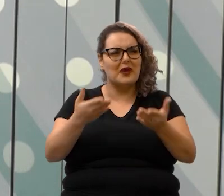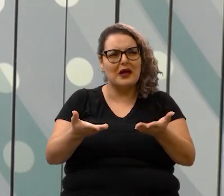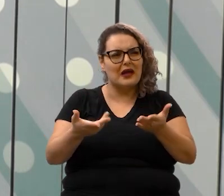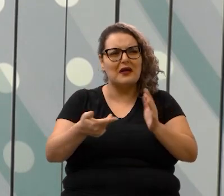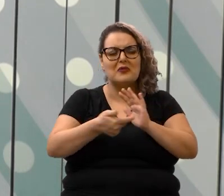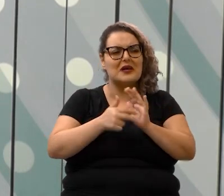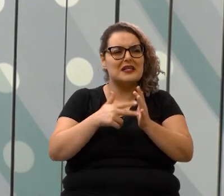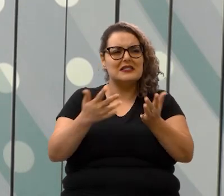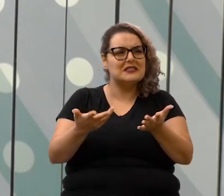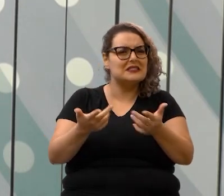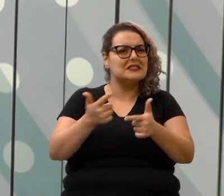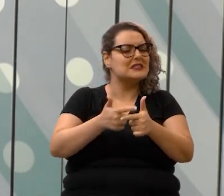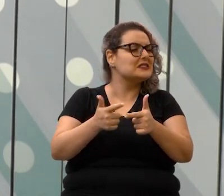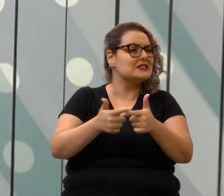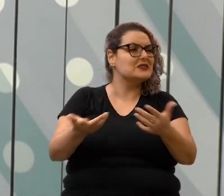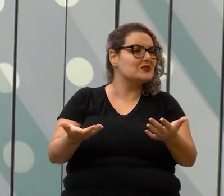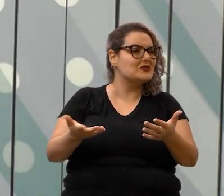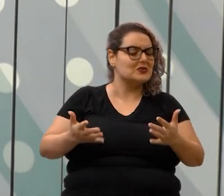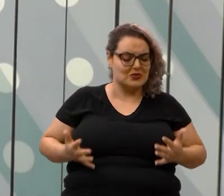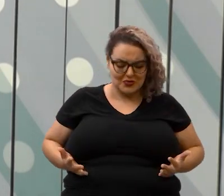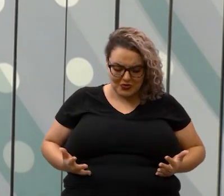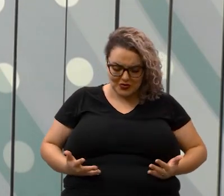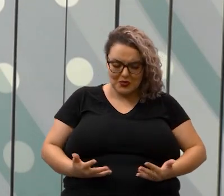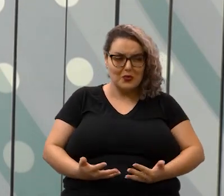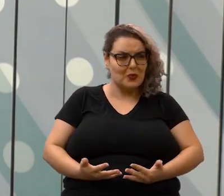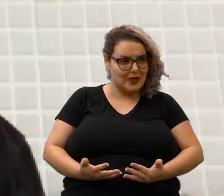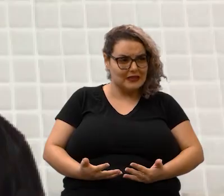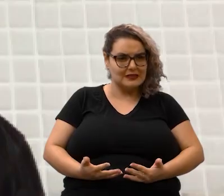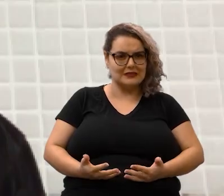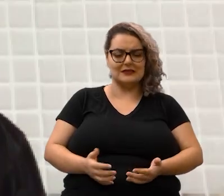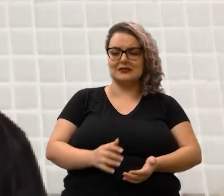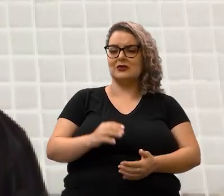que significam esses problemas no quadril?